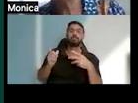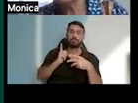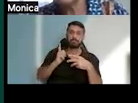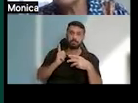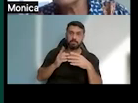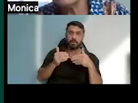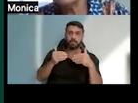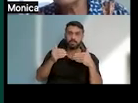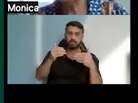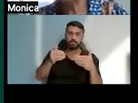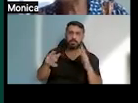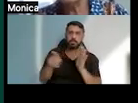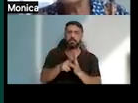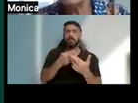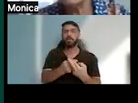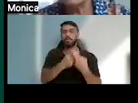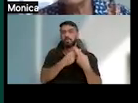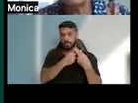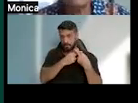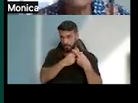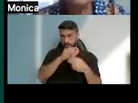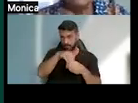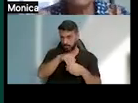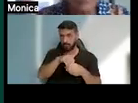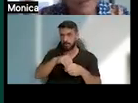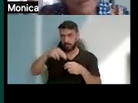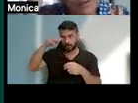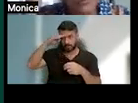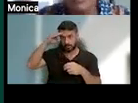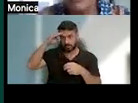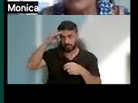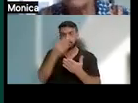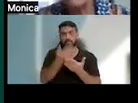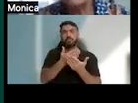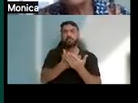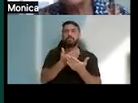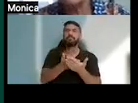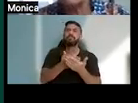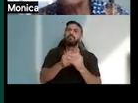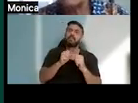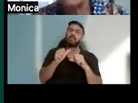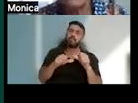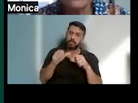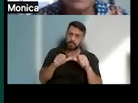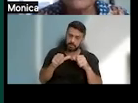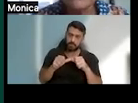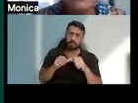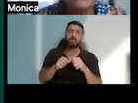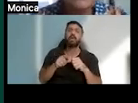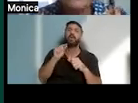ministérios que cuidam disso, não? Dentro do exército, para estudar que coisas poderiam virar armas